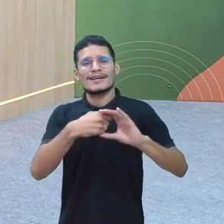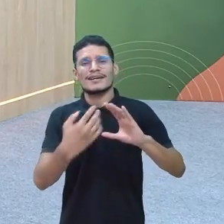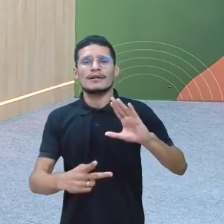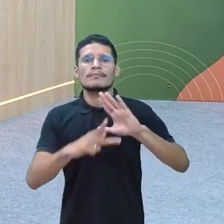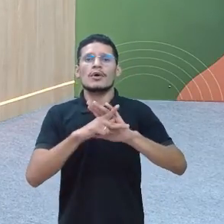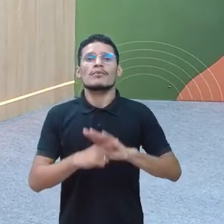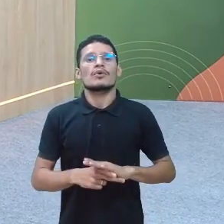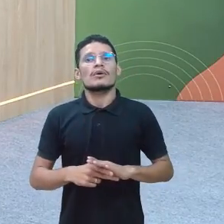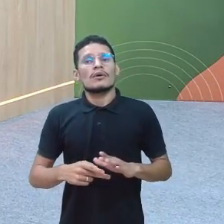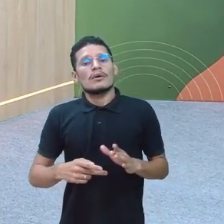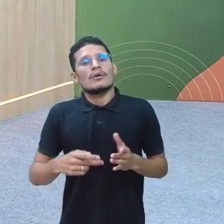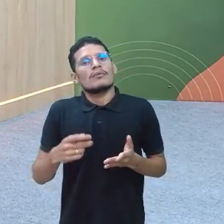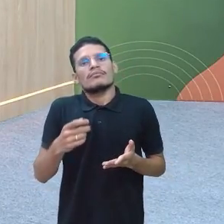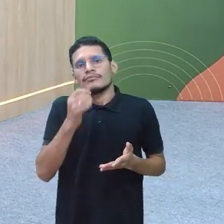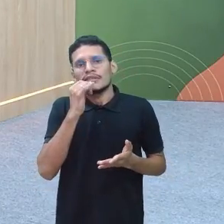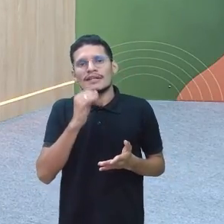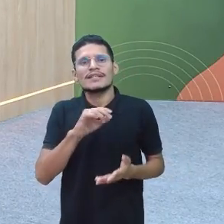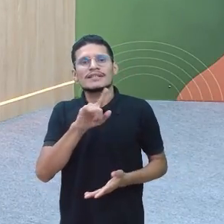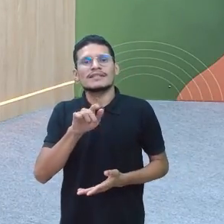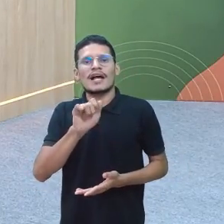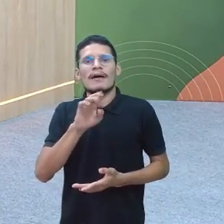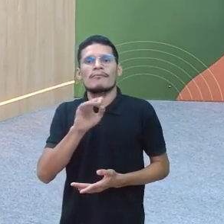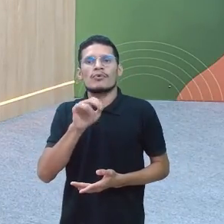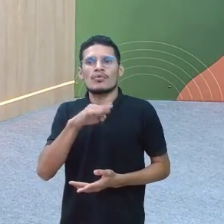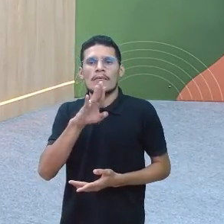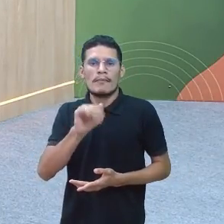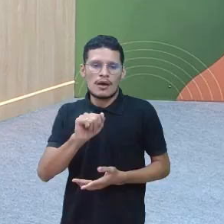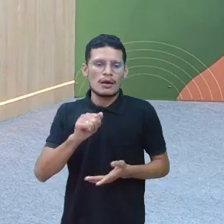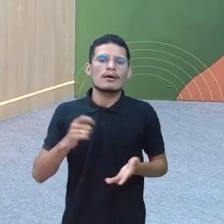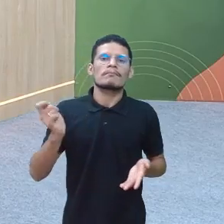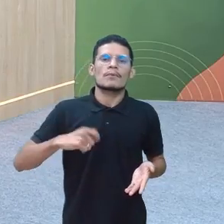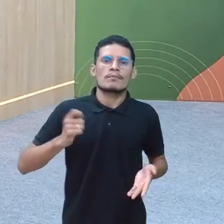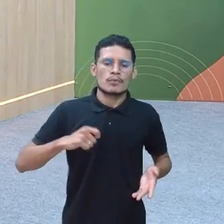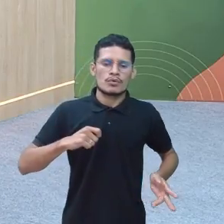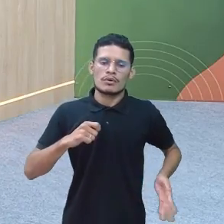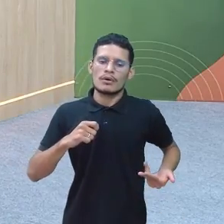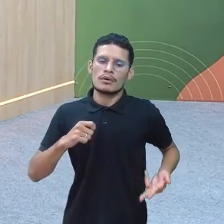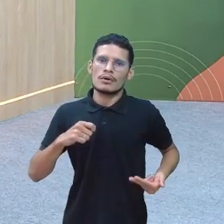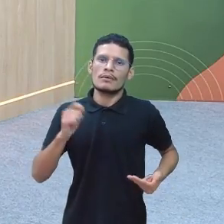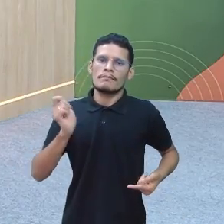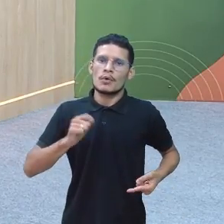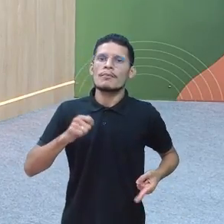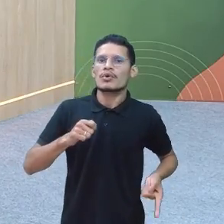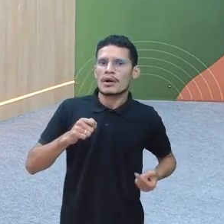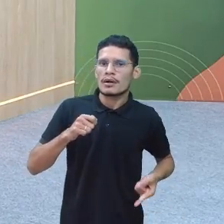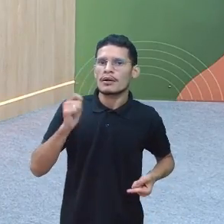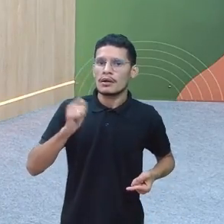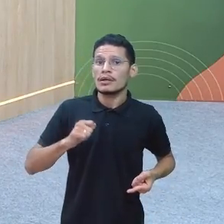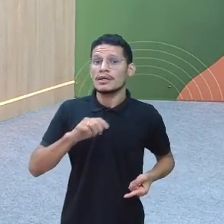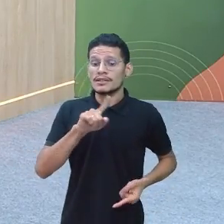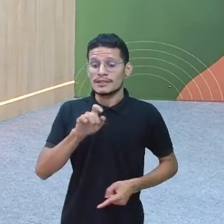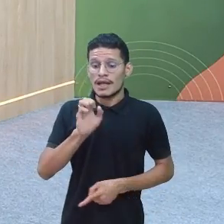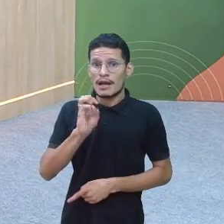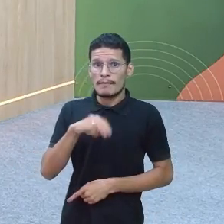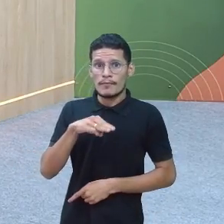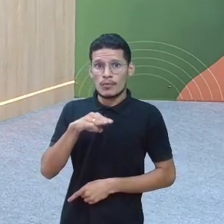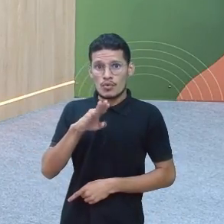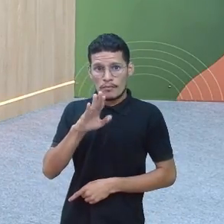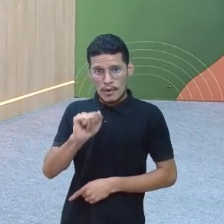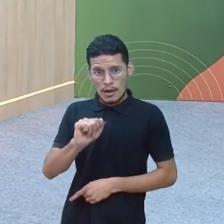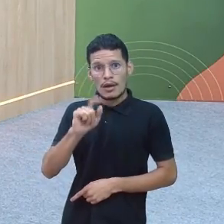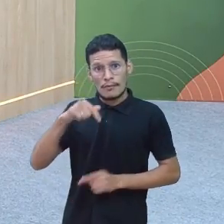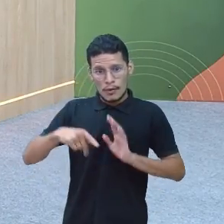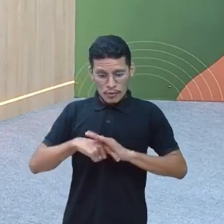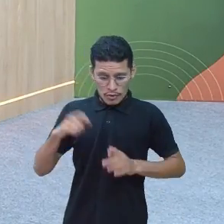pela batida da zabumba. Como vocês viram aí, não sei se deu para notar, mas a zabumba no baião é tum, tum,